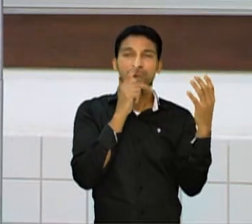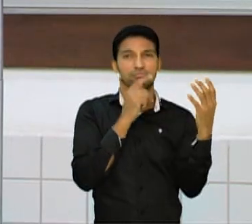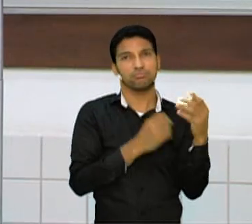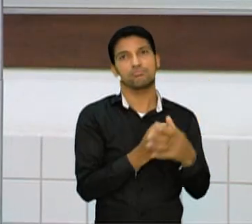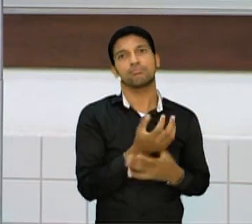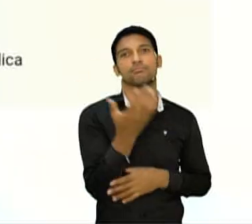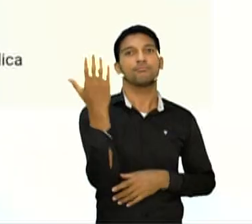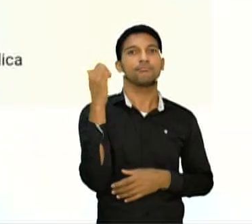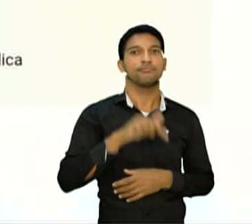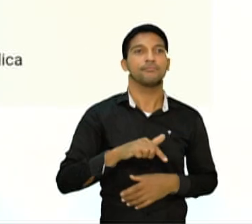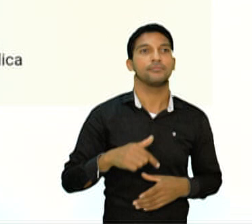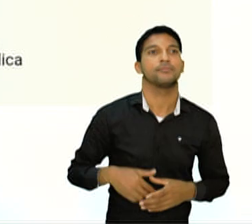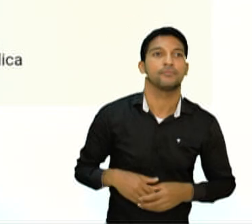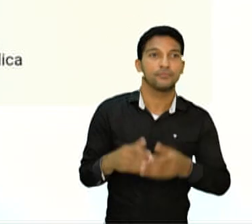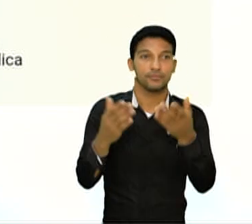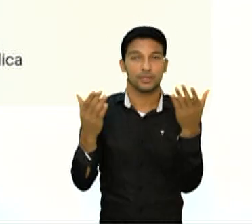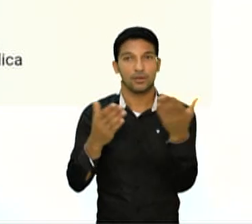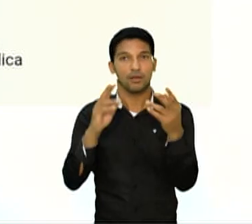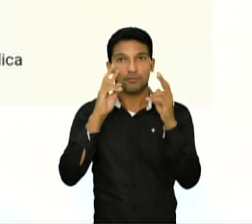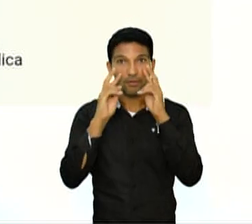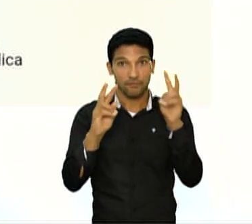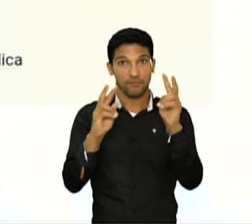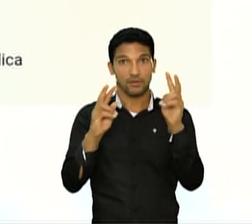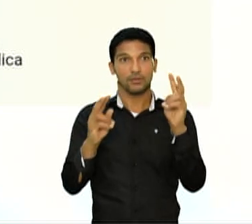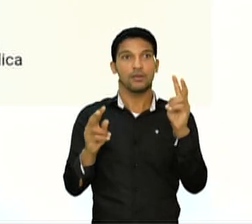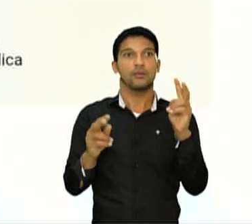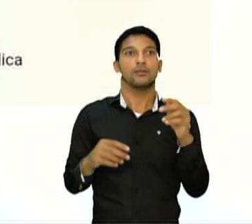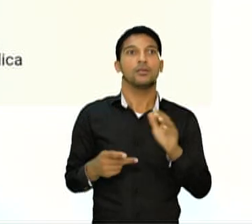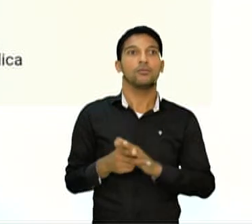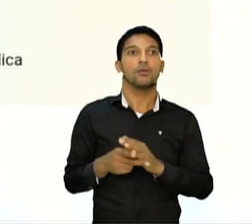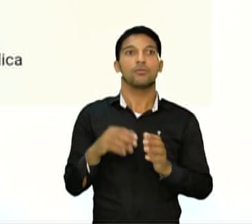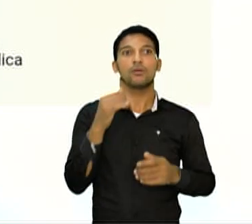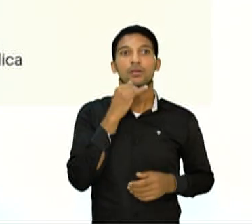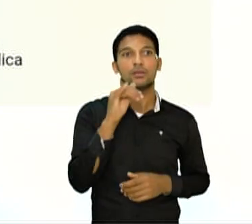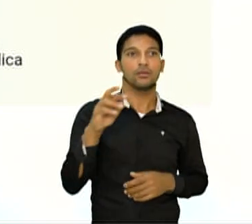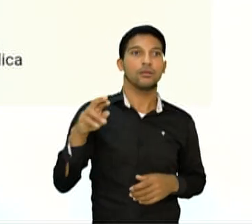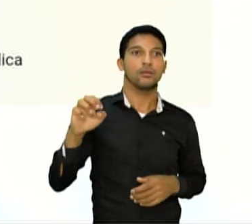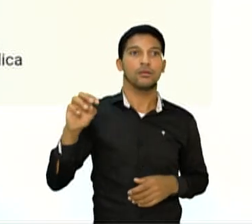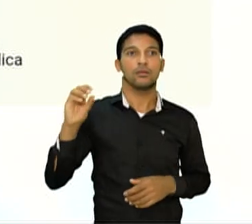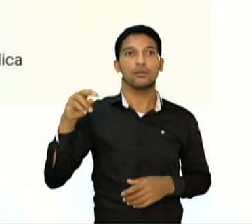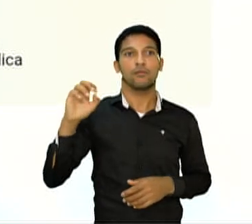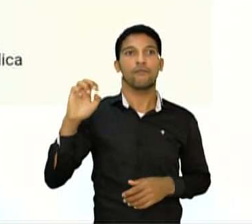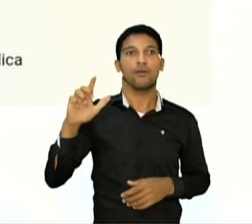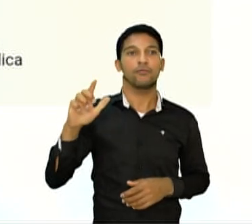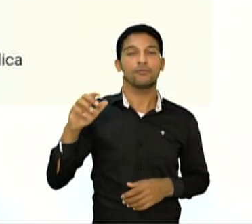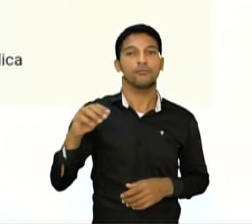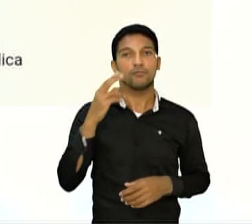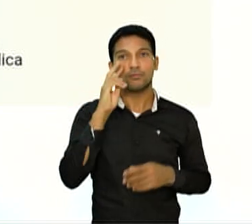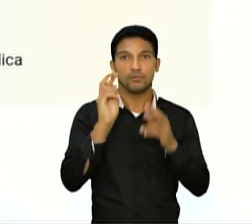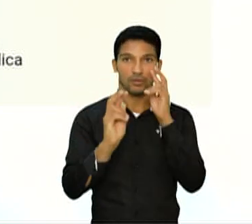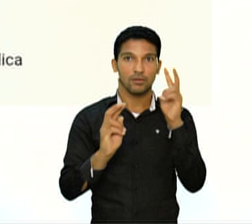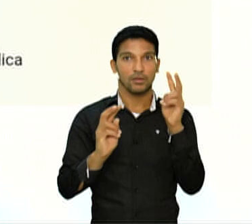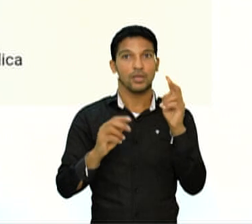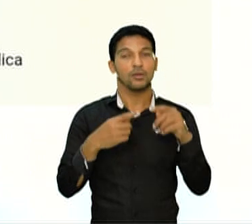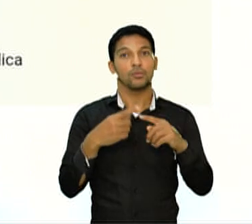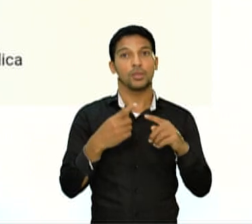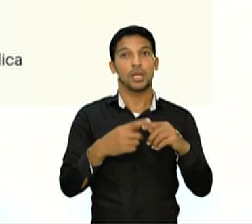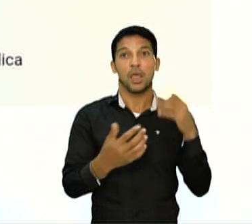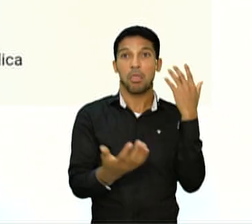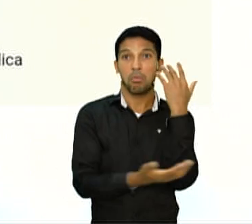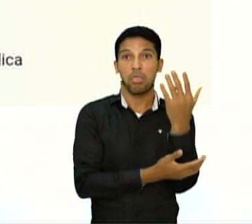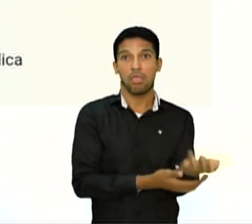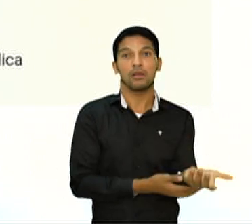ficar mais claro dos que não são renováveis e que talvez sejam um pouquinho mais demorados, 200 milhões de anos,